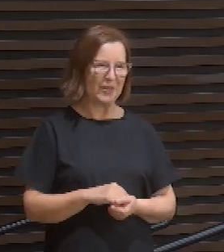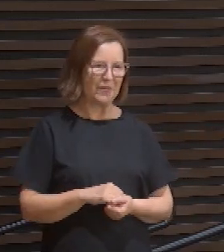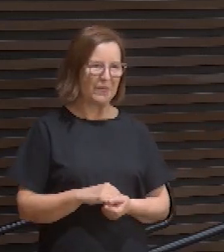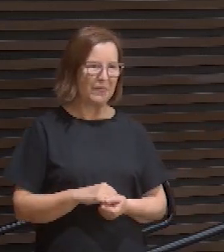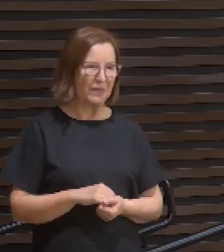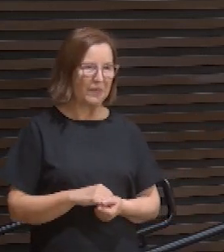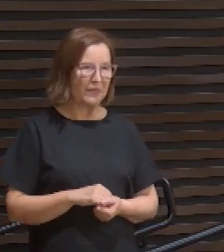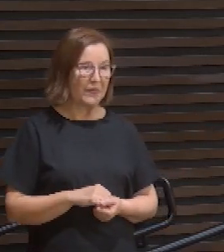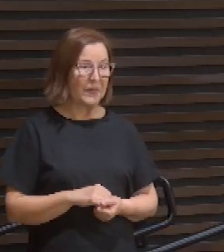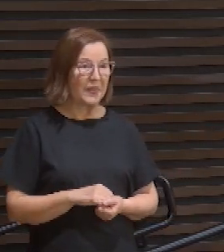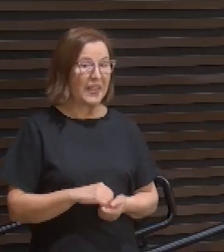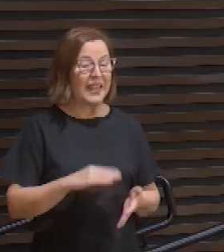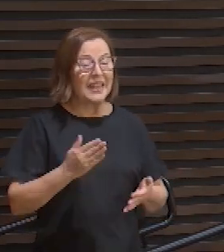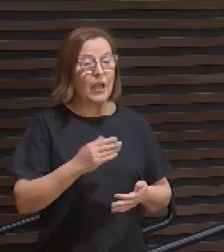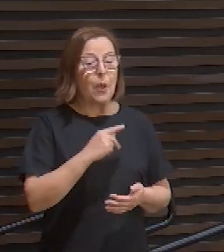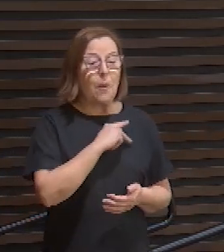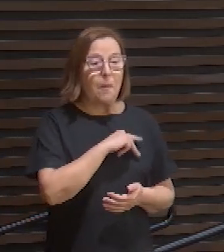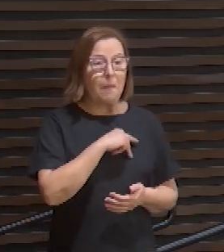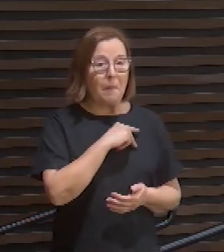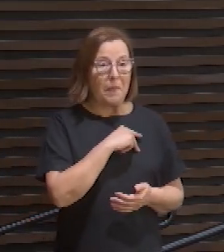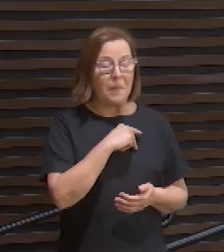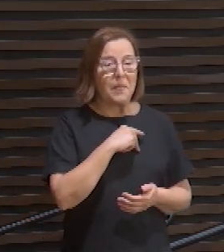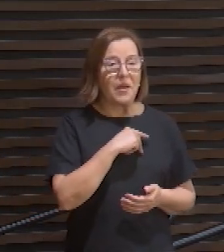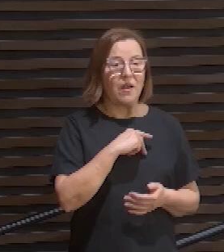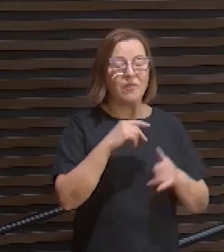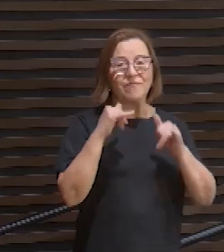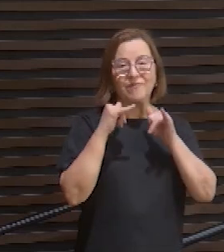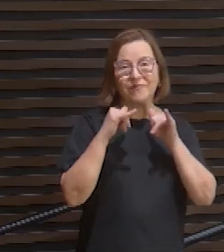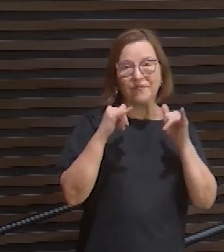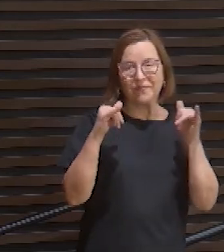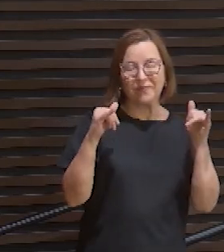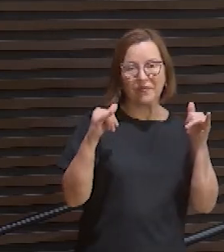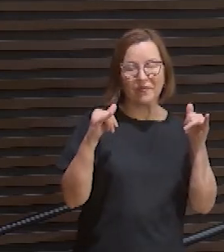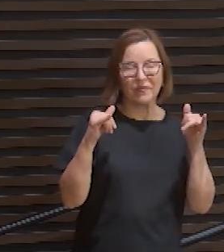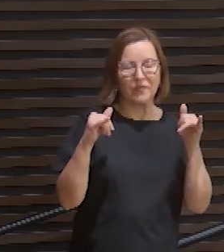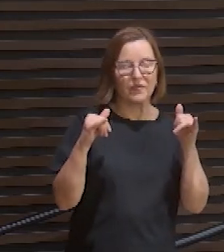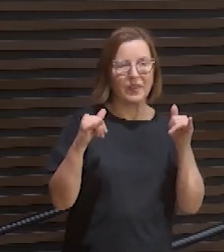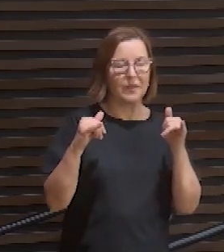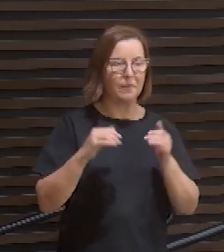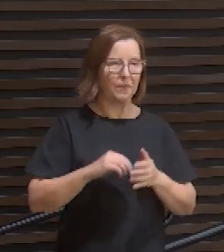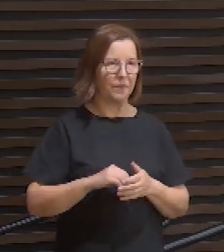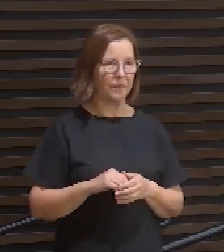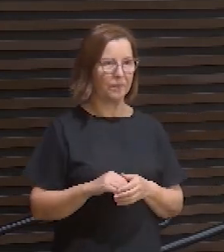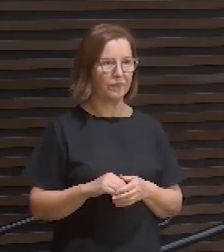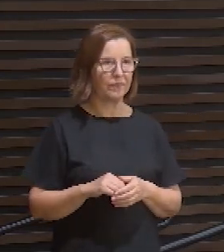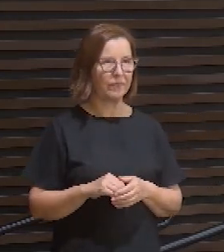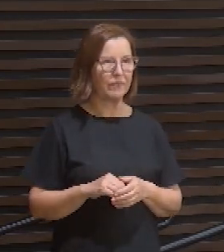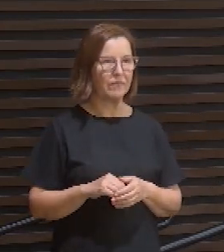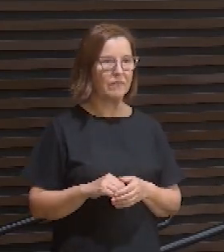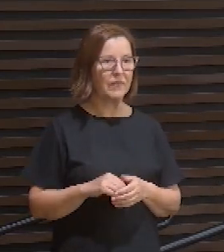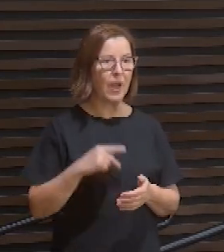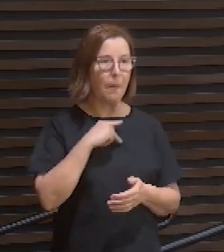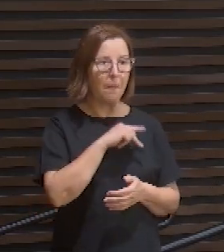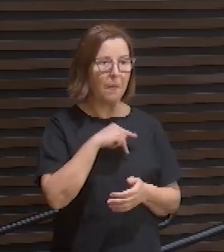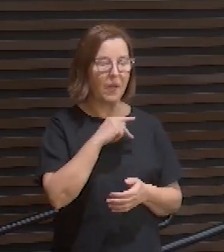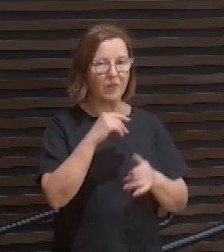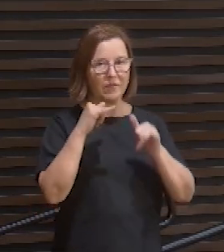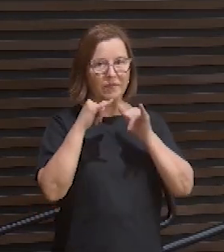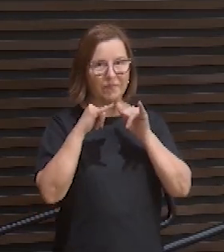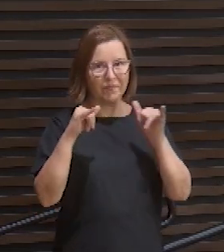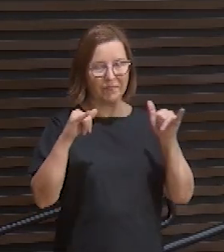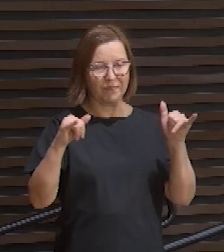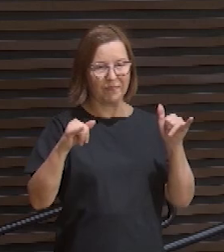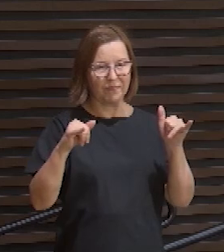Então, queridos, o que Paulo está dizendo, voltando lá para o nosso texto, versos 3 e 4, o que Paulo está dizendo é